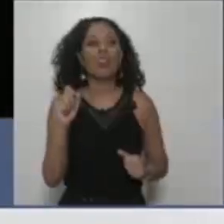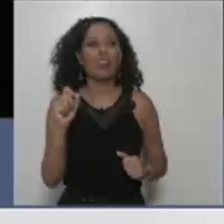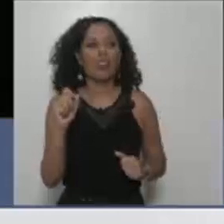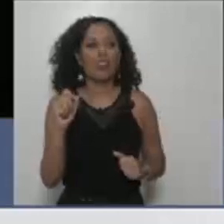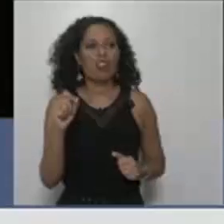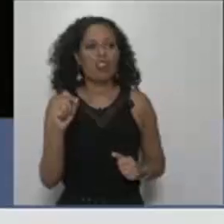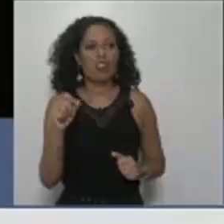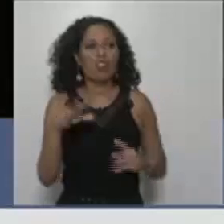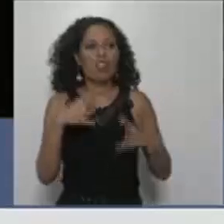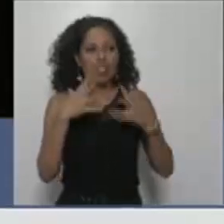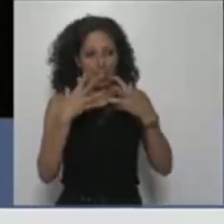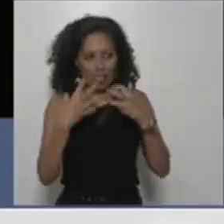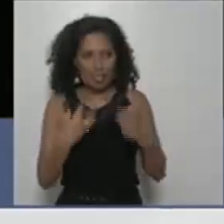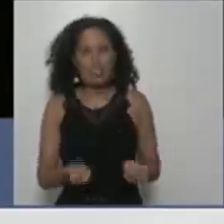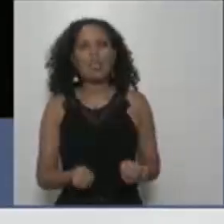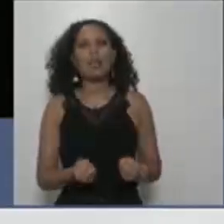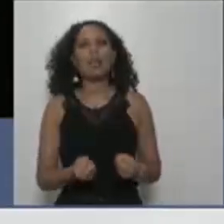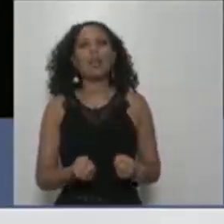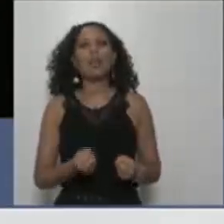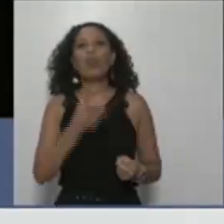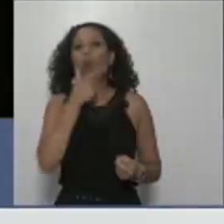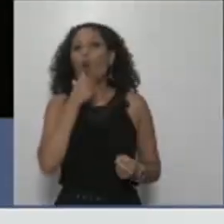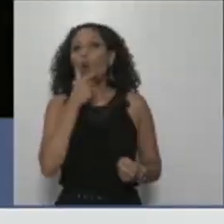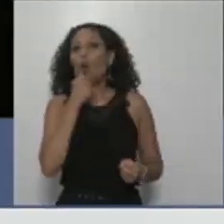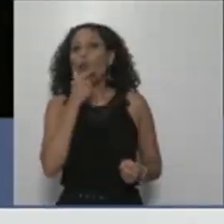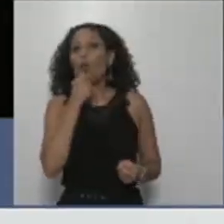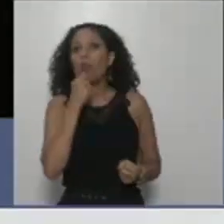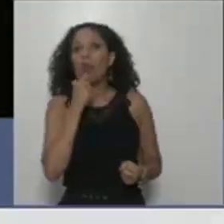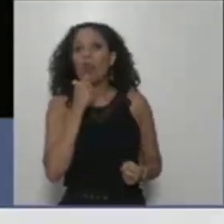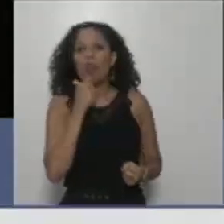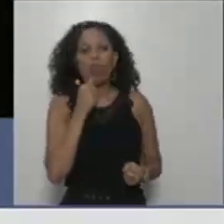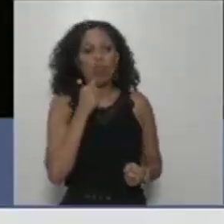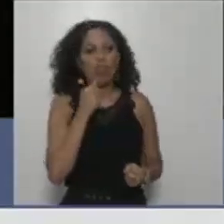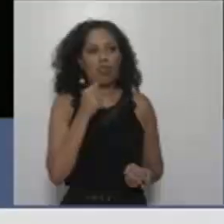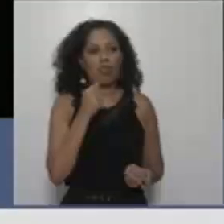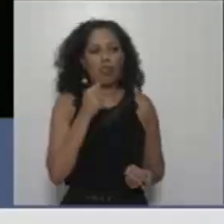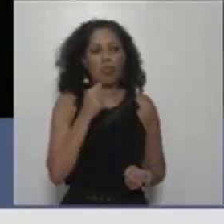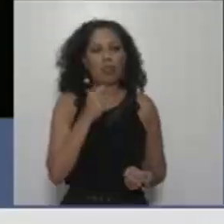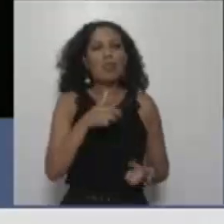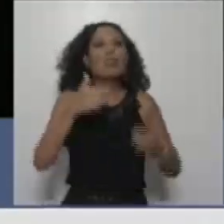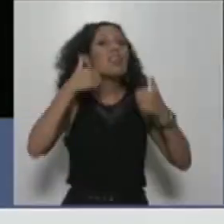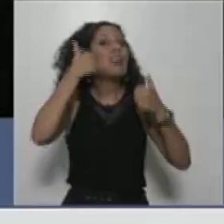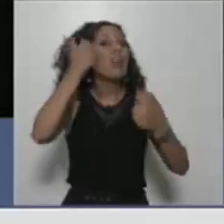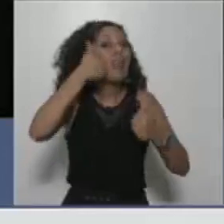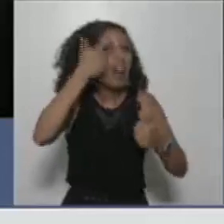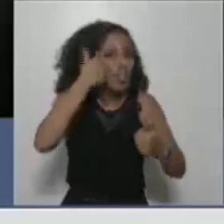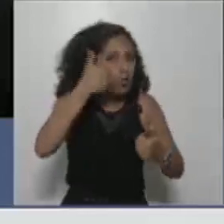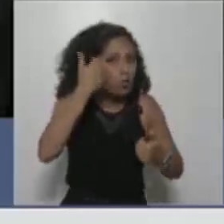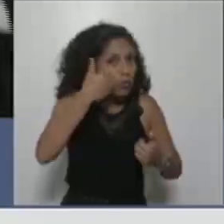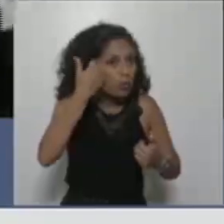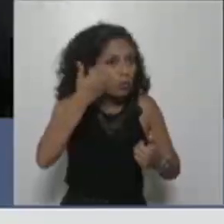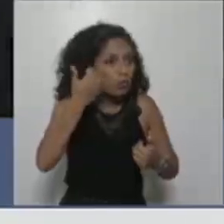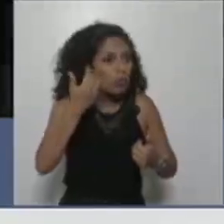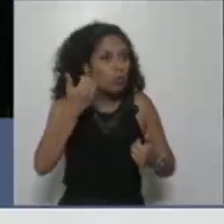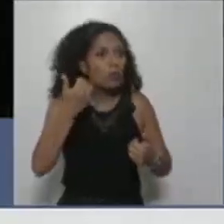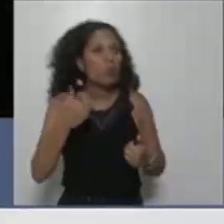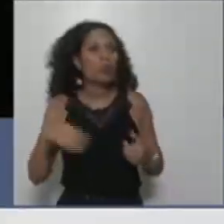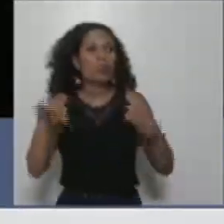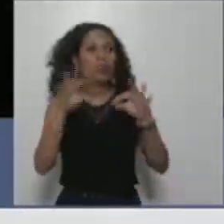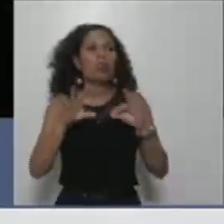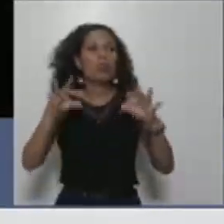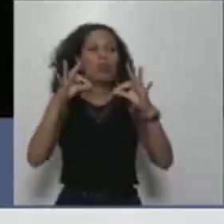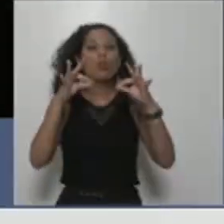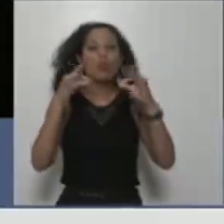totalmente favorável que homens como esse, e aí como todo mundo vai pagar o pato, tá? E vai pagar o pato com razão, porque